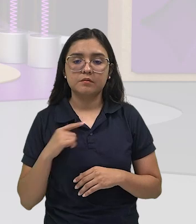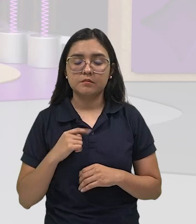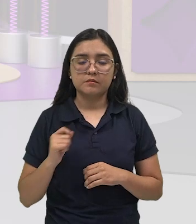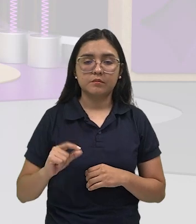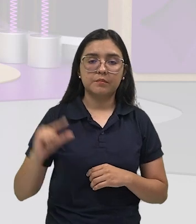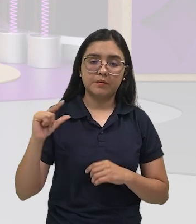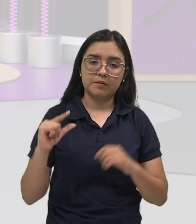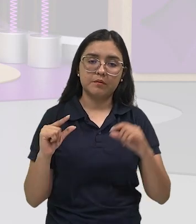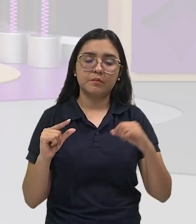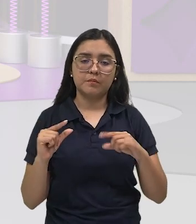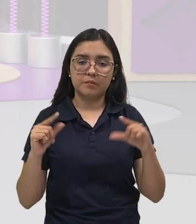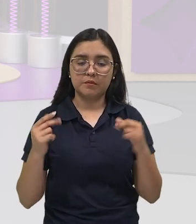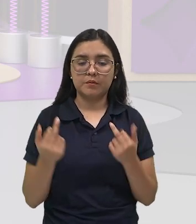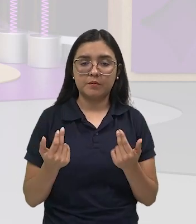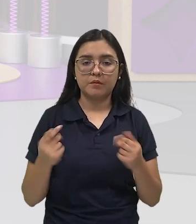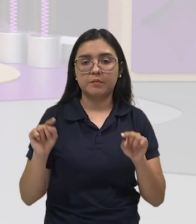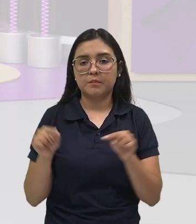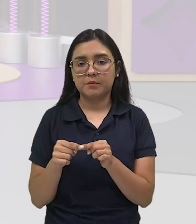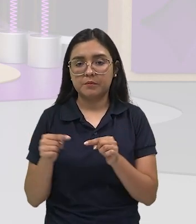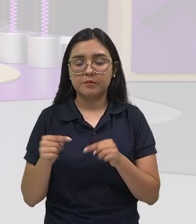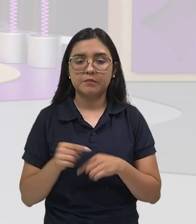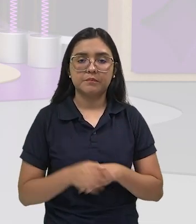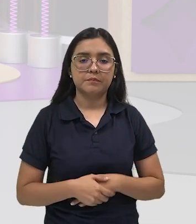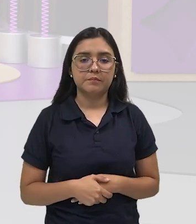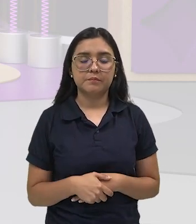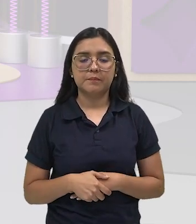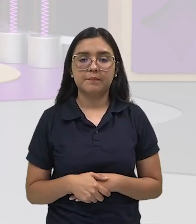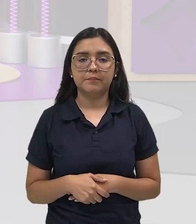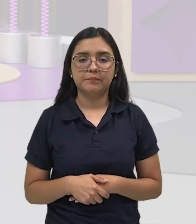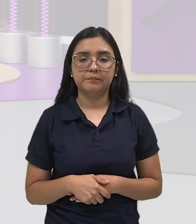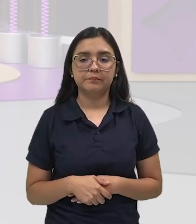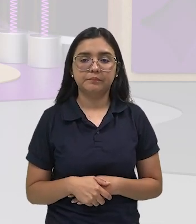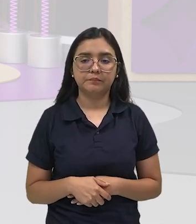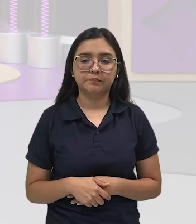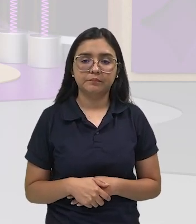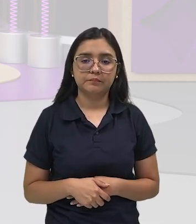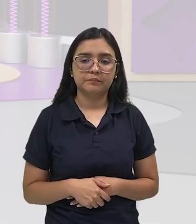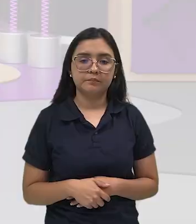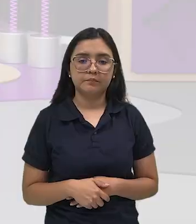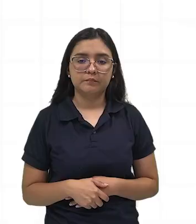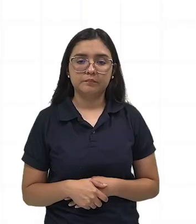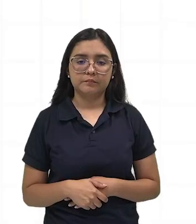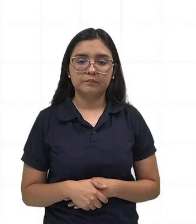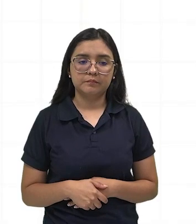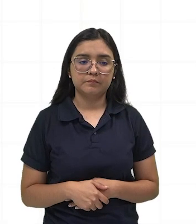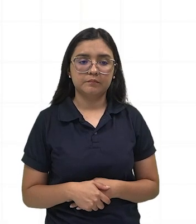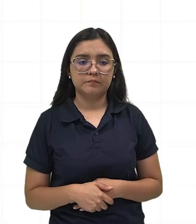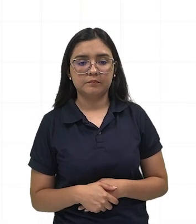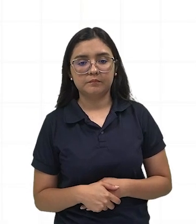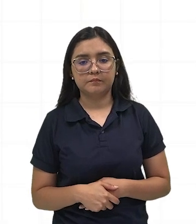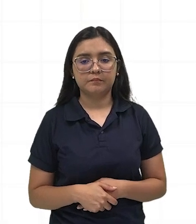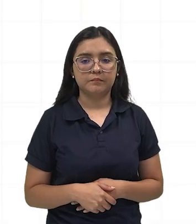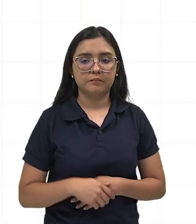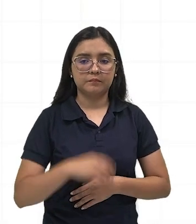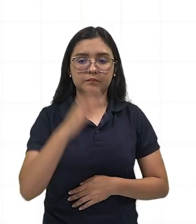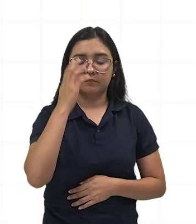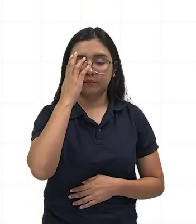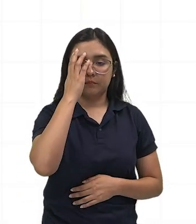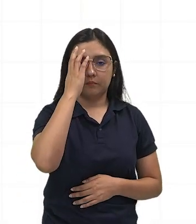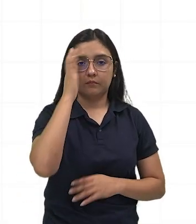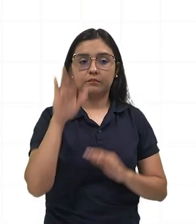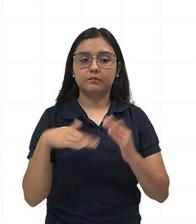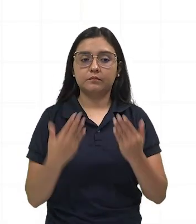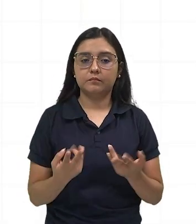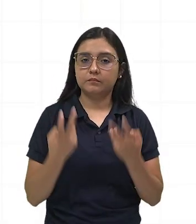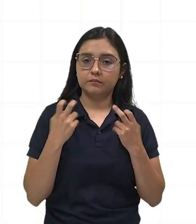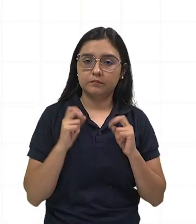uma, a outra aumenta. Ou diminui uma, a outra também diminui. Beleza? Então vamos continuar. Então, veja bem,